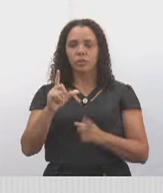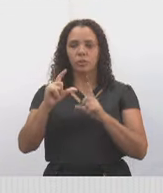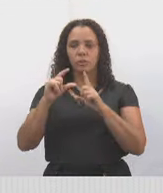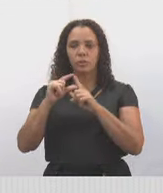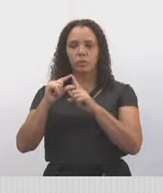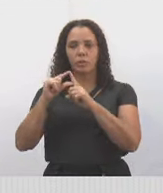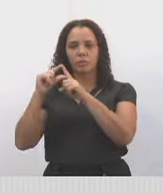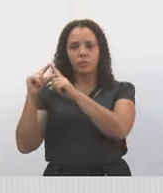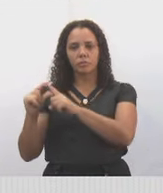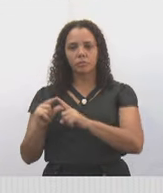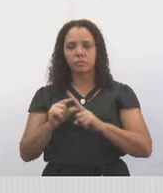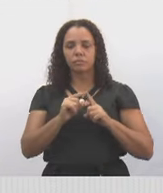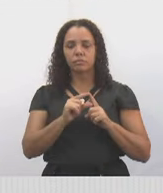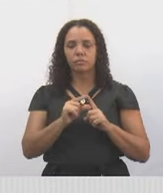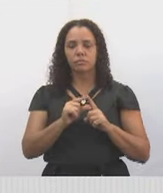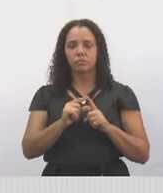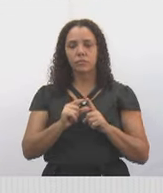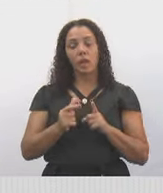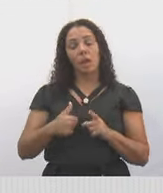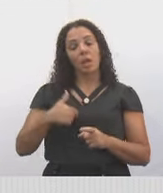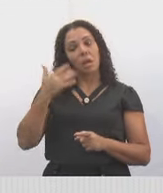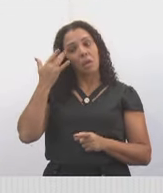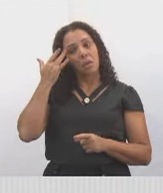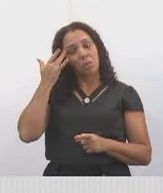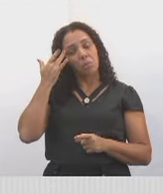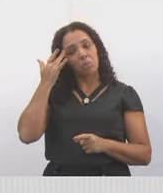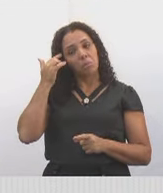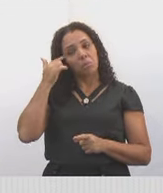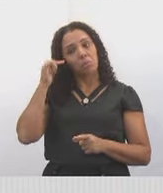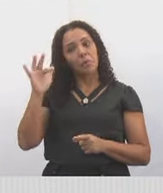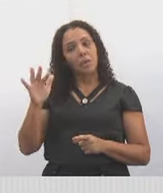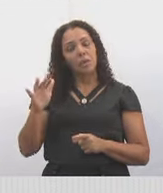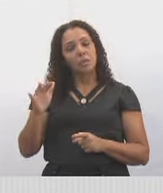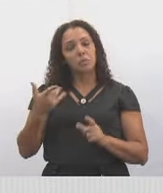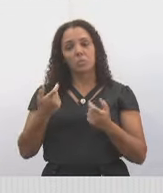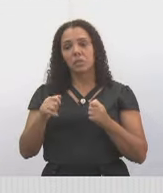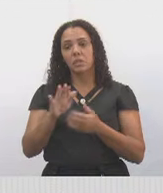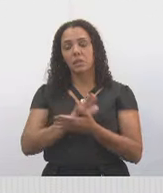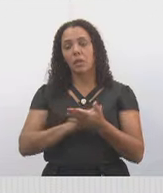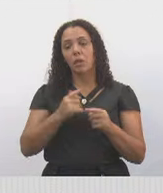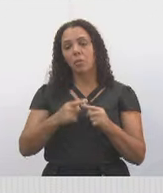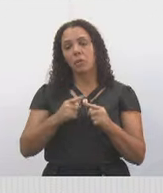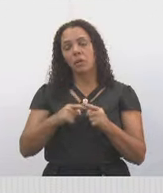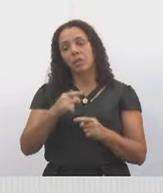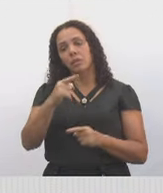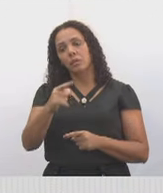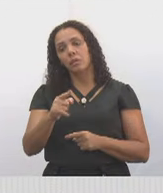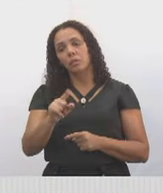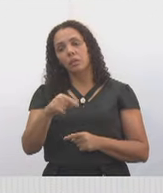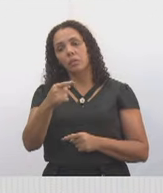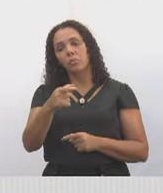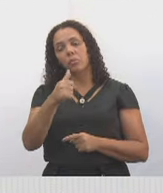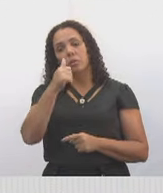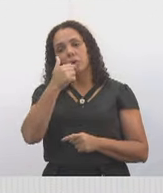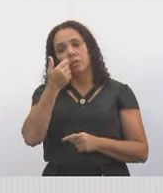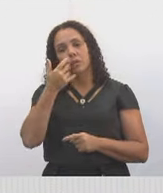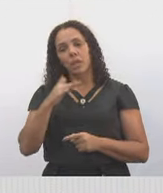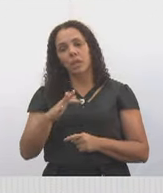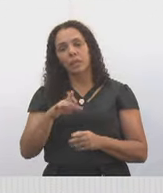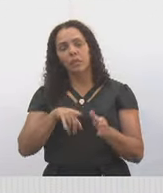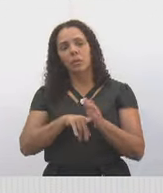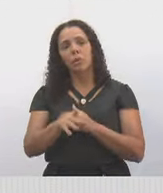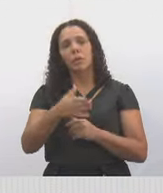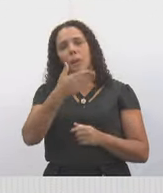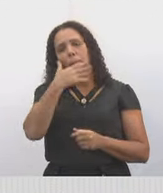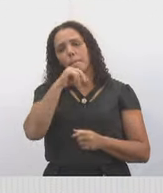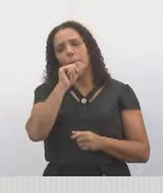haveria necessidade só ter pai e mãe porque a criança vai perguntar e quem é pai quem é a mãe a criança vai fazer